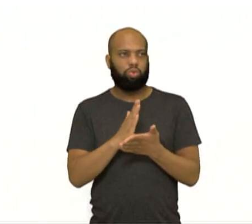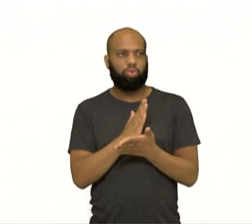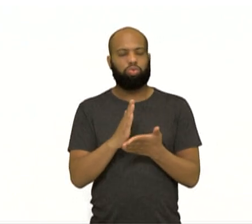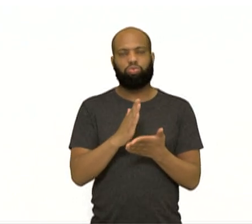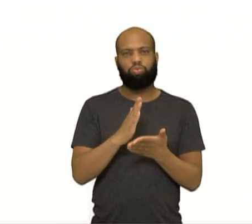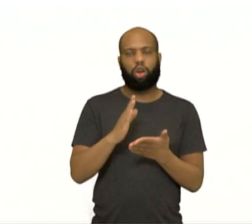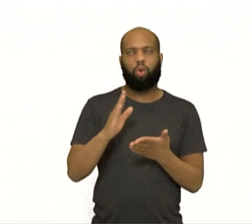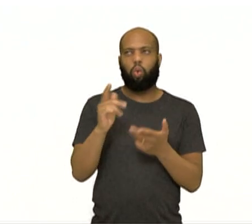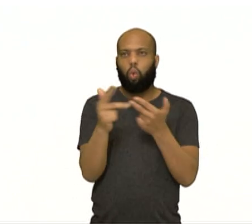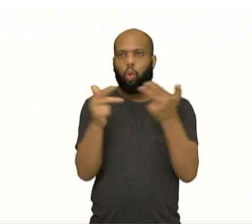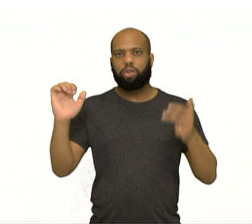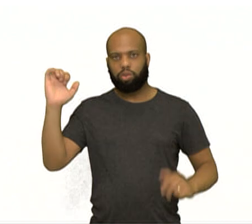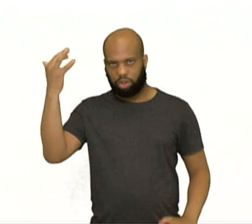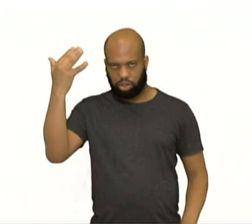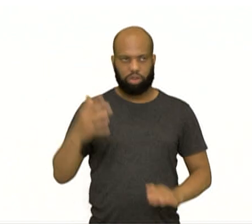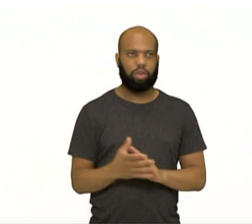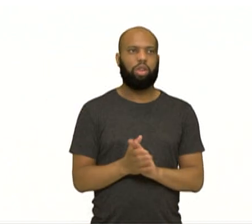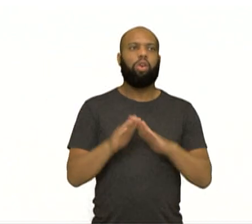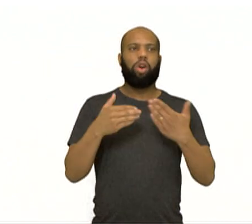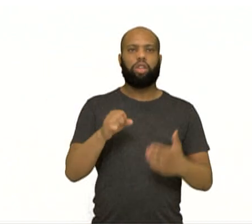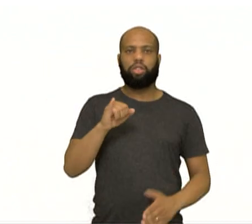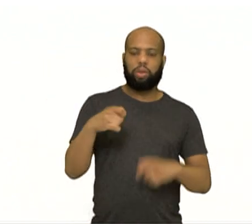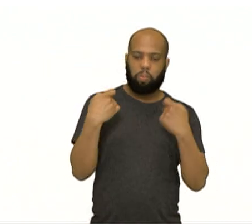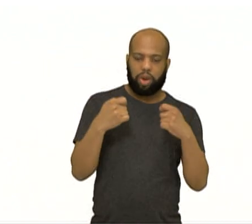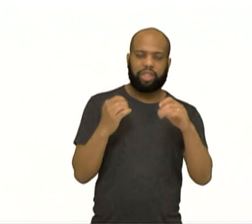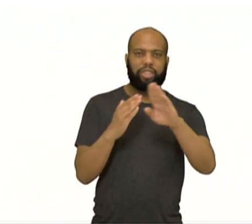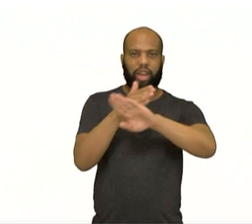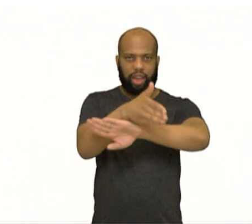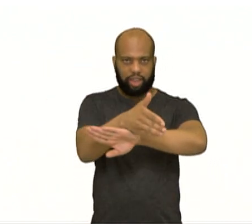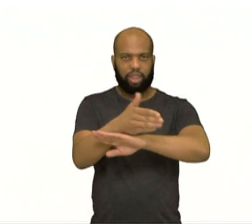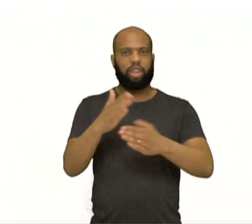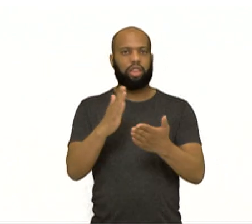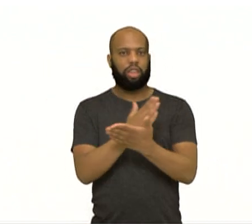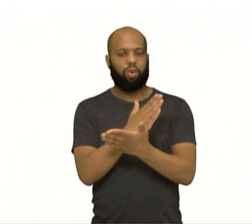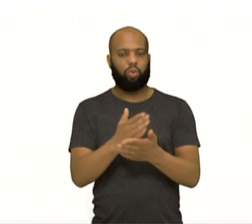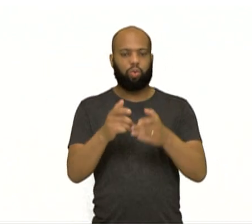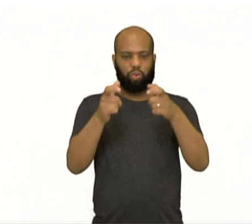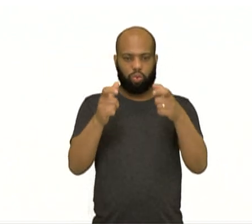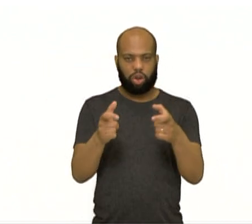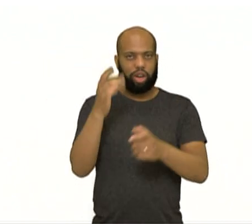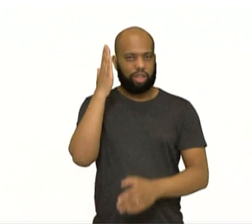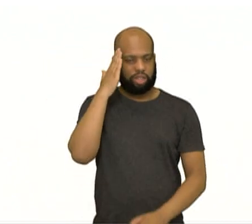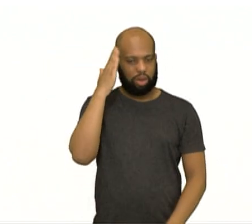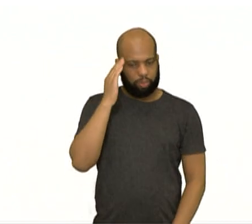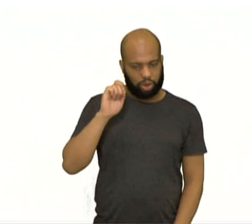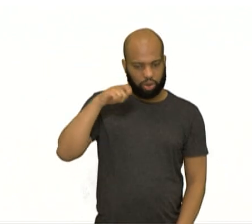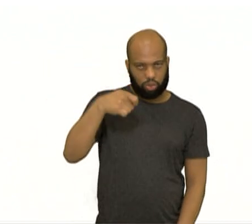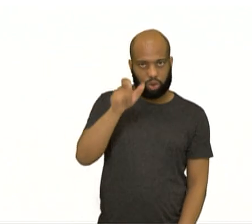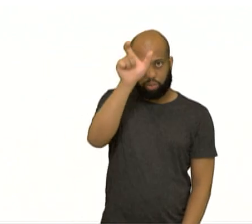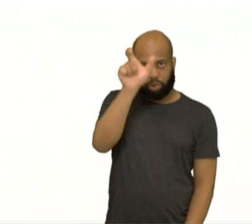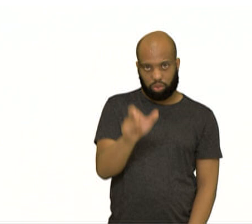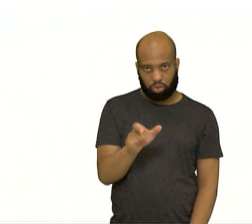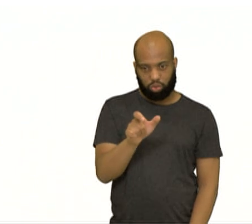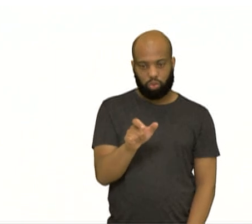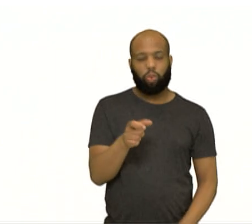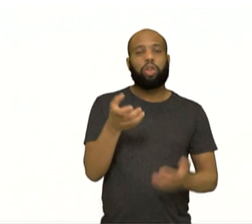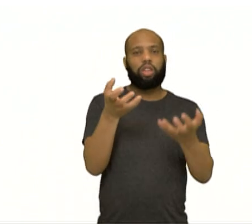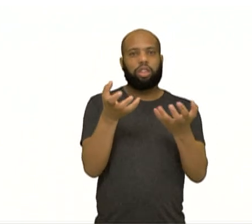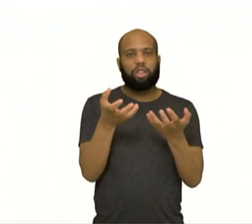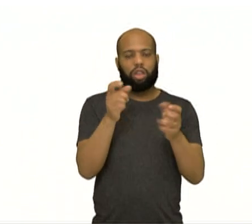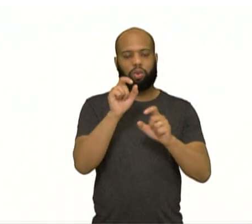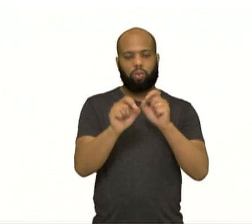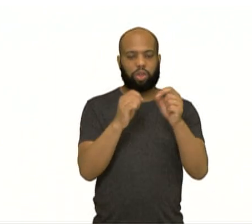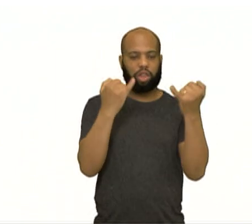algum fato, de uma situação. Então, quando é preciso ir a algum lugar ou saber sobre algo ou alguém, imediatamente se buscam